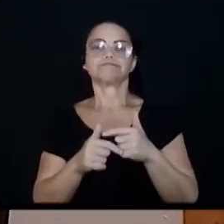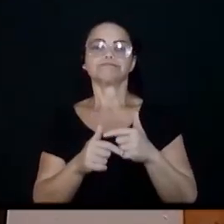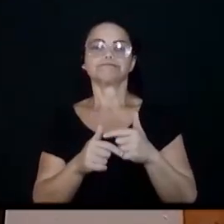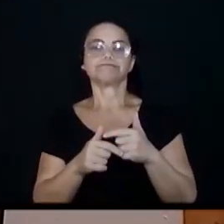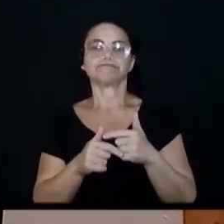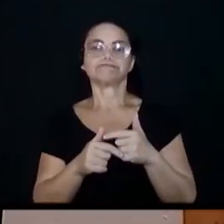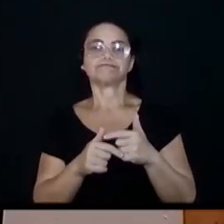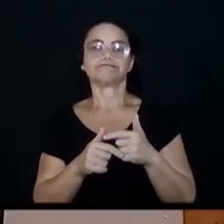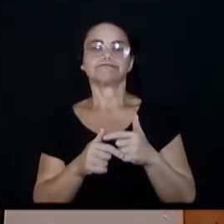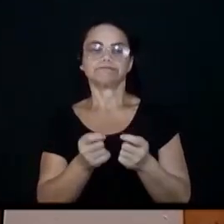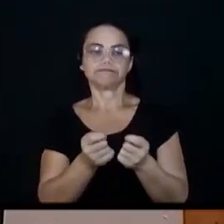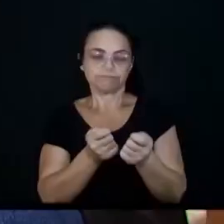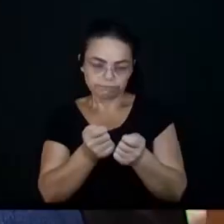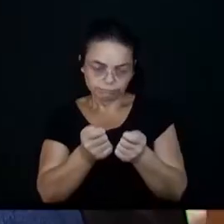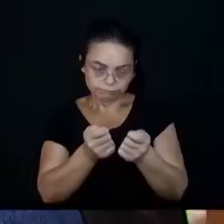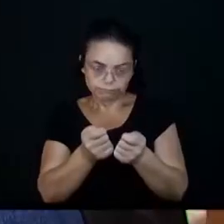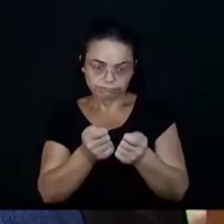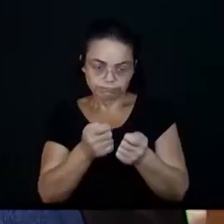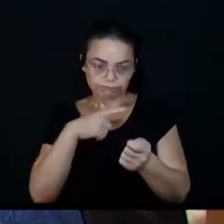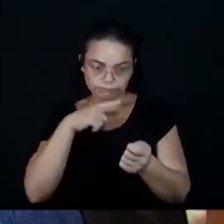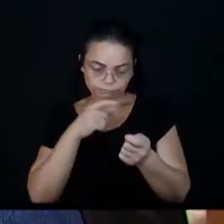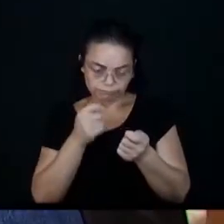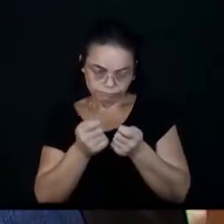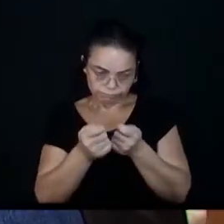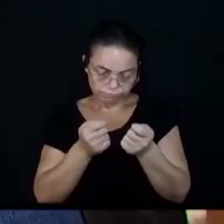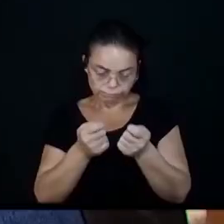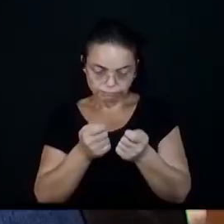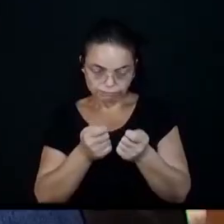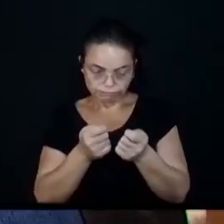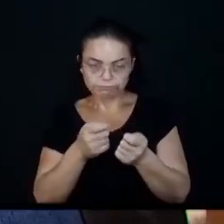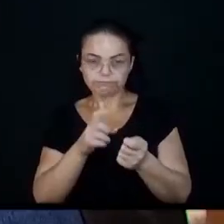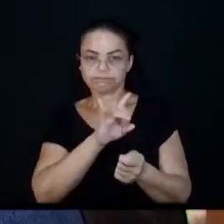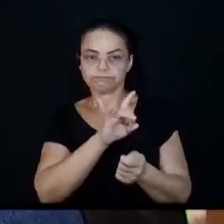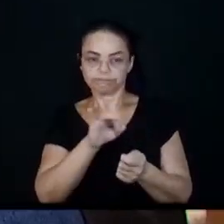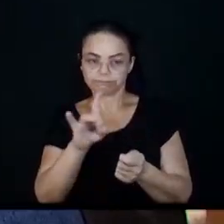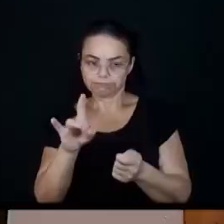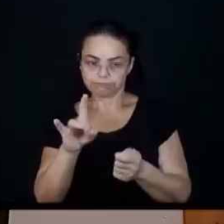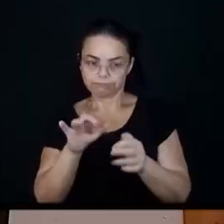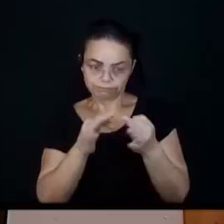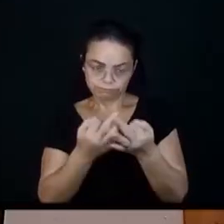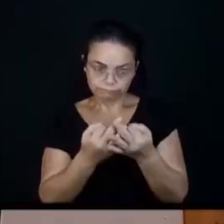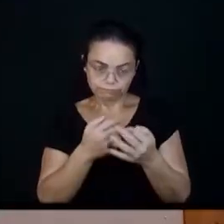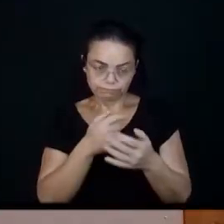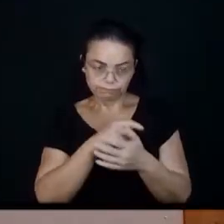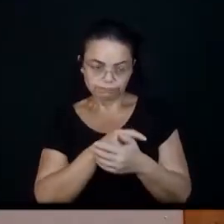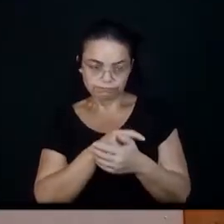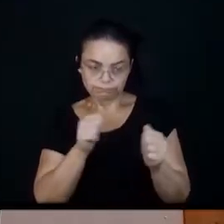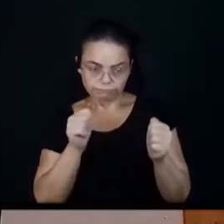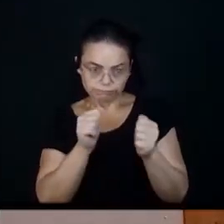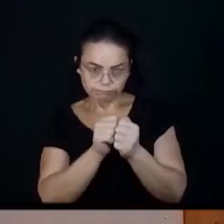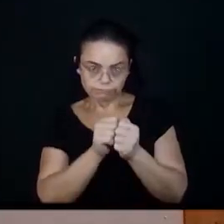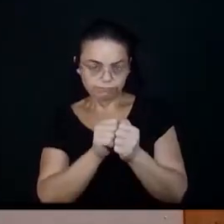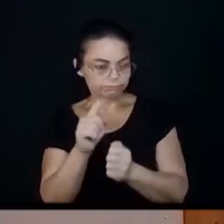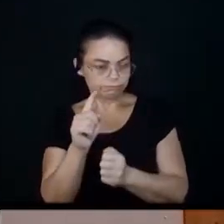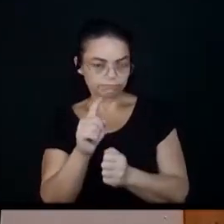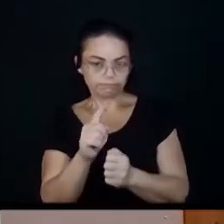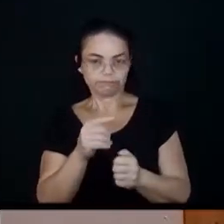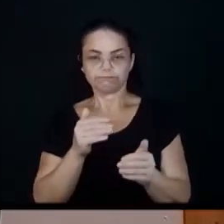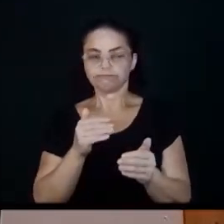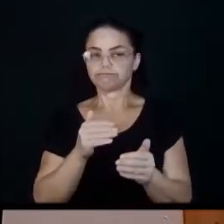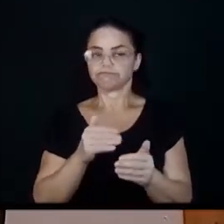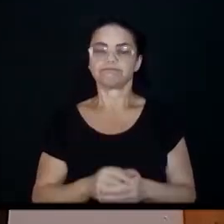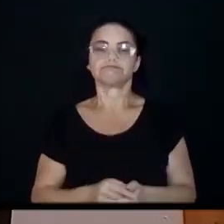tem um monitoramento assim muito de perto dos outros organismos, então não é, digamos assim, o Direito de Ser